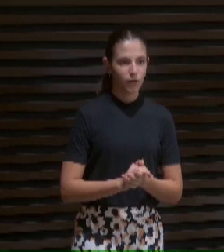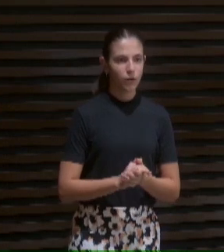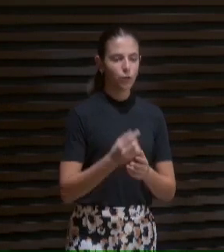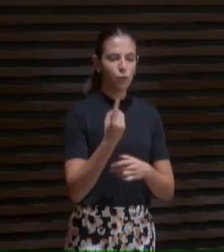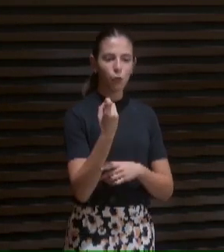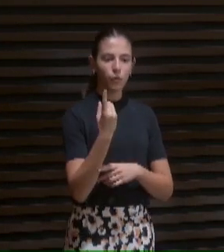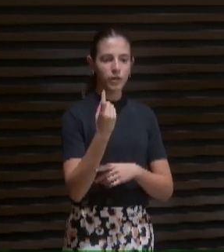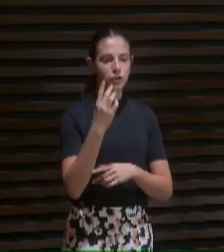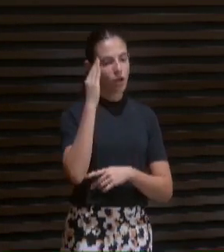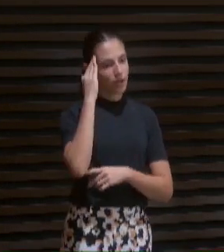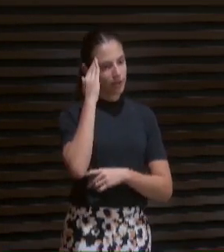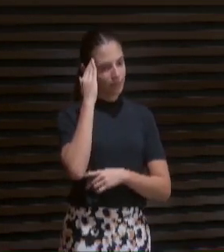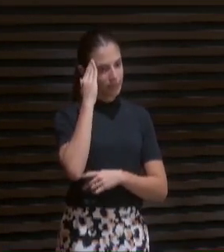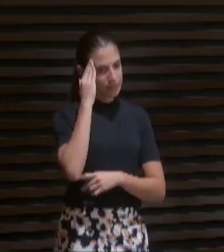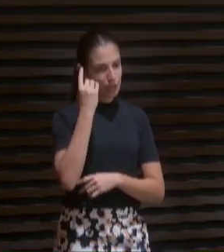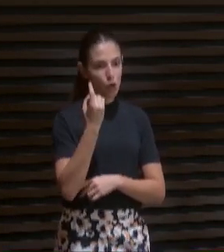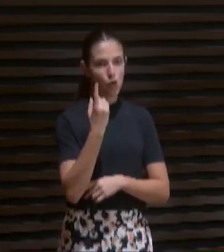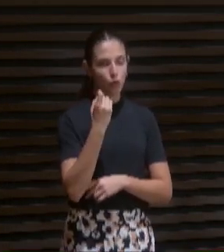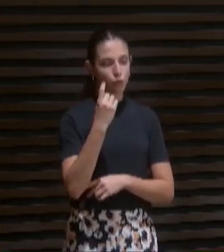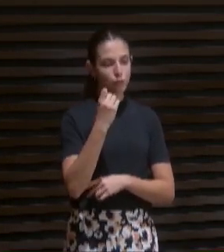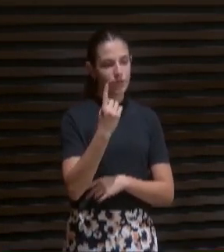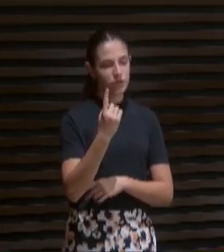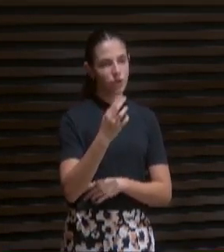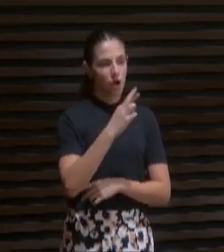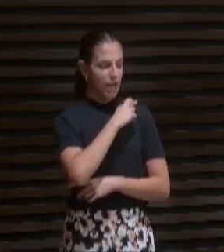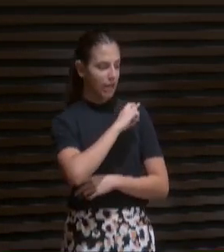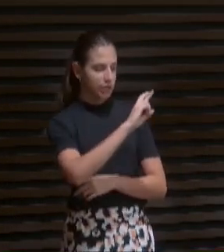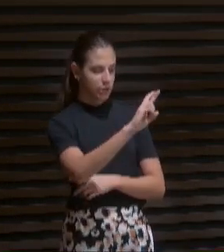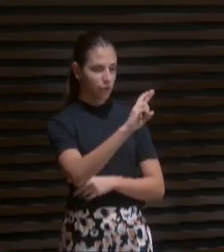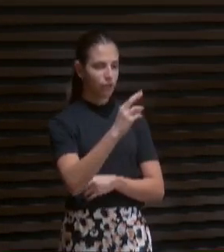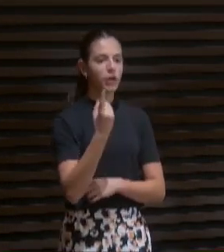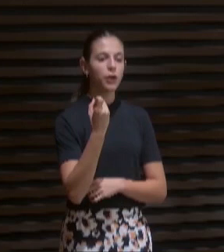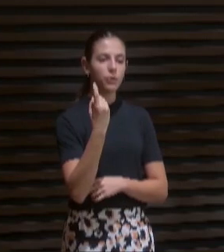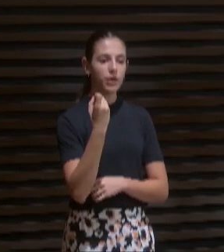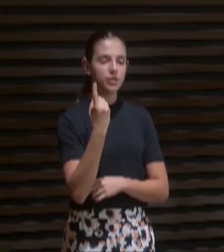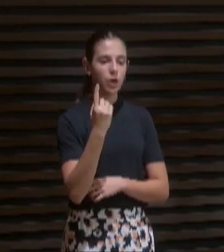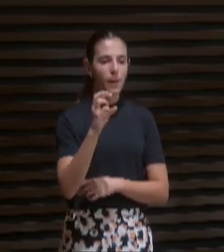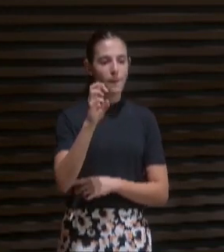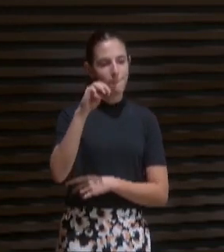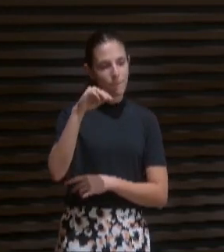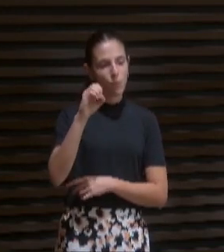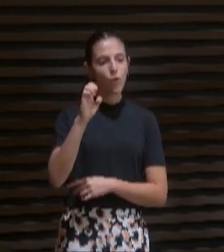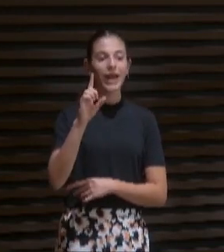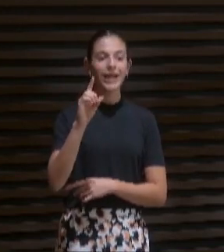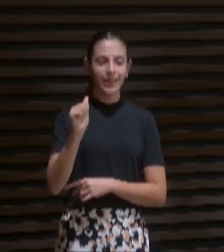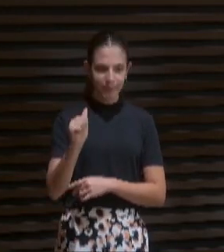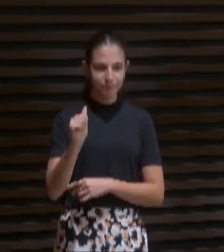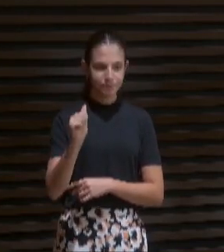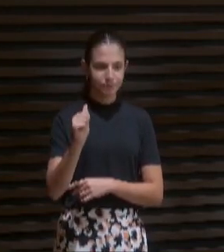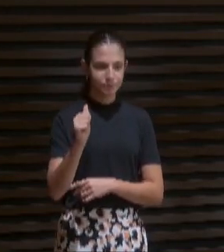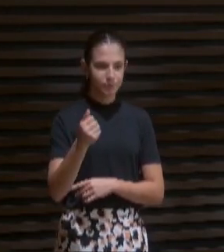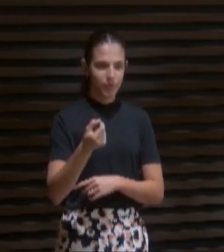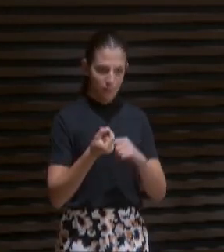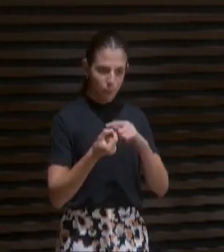administração, uma só religião e uma só moeda no mundo.